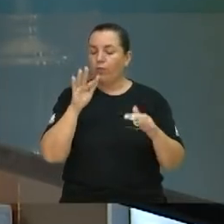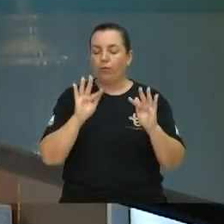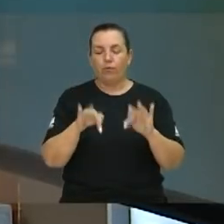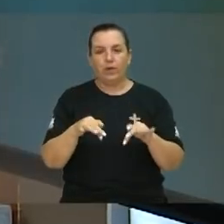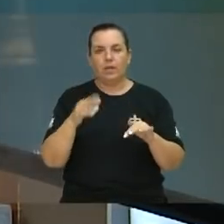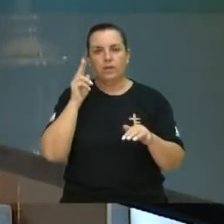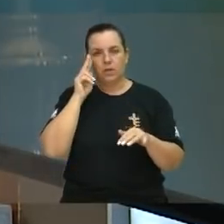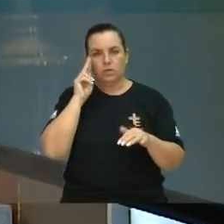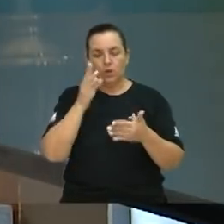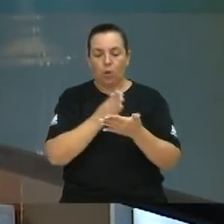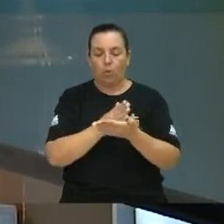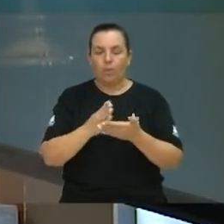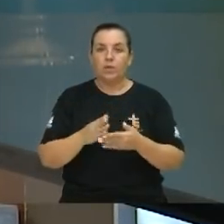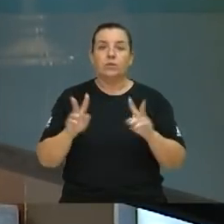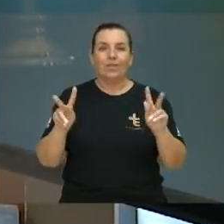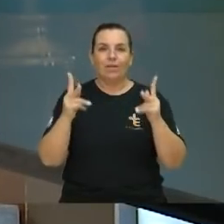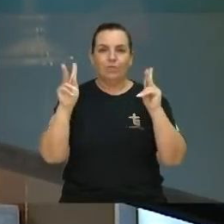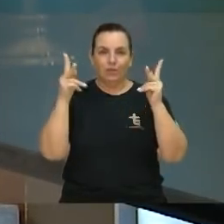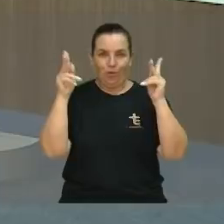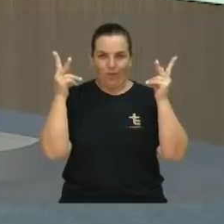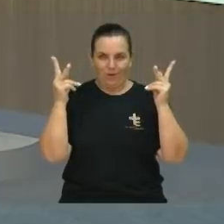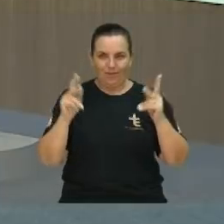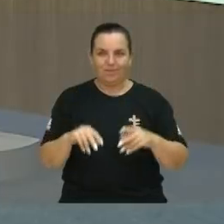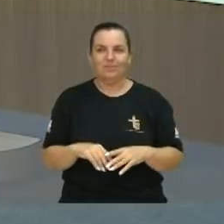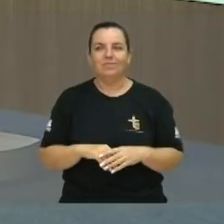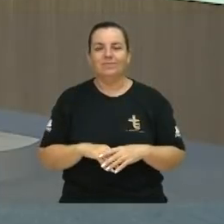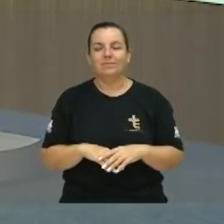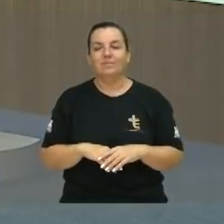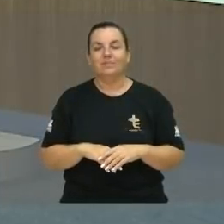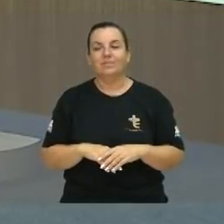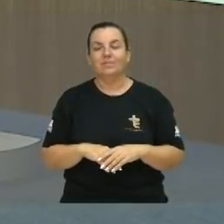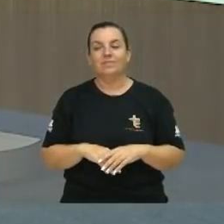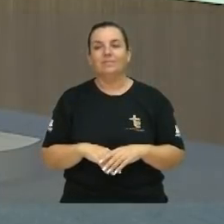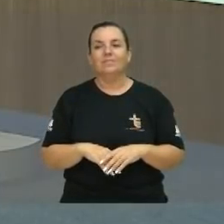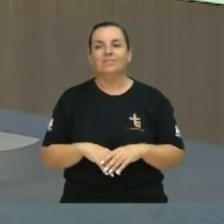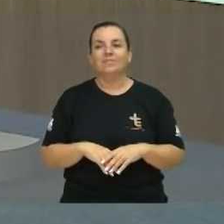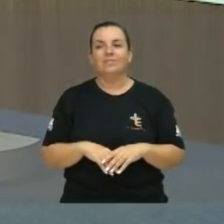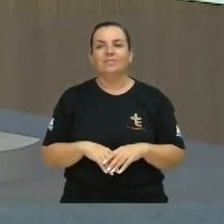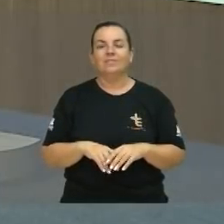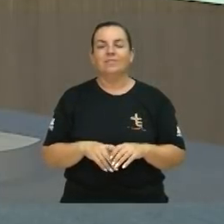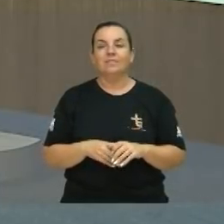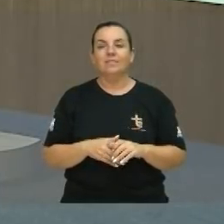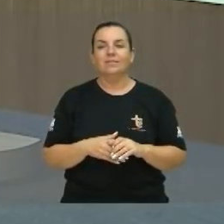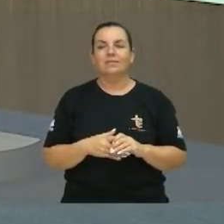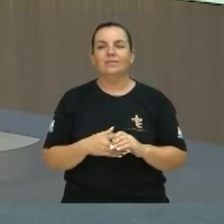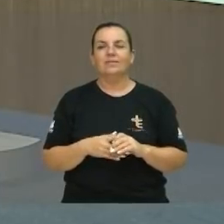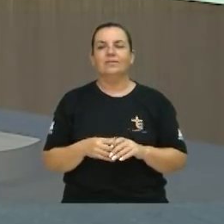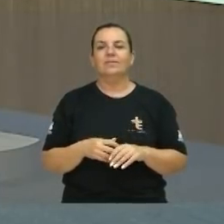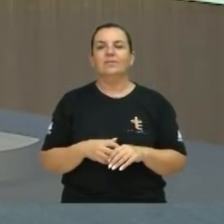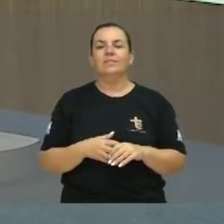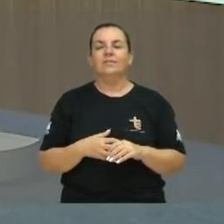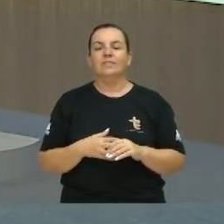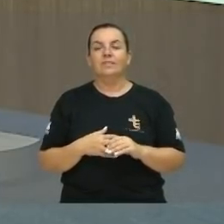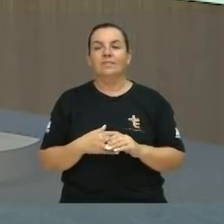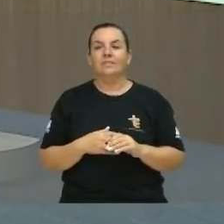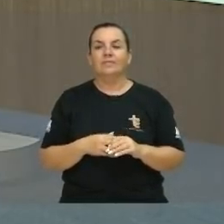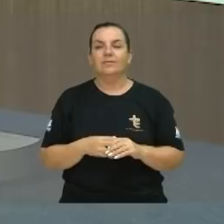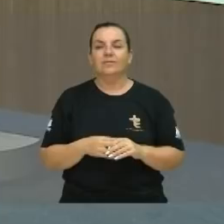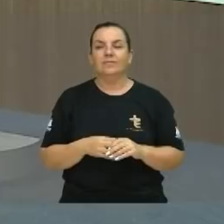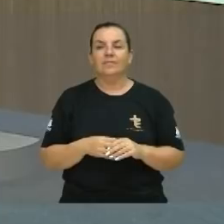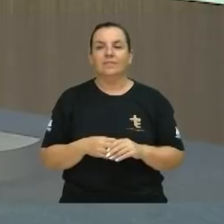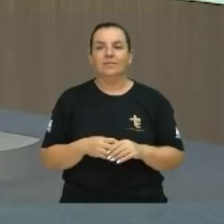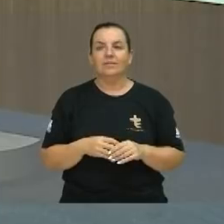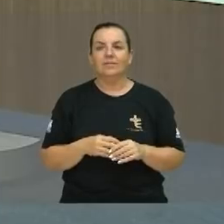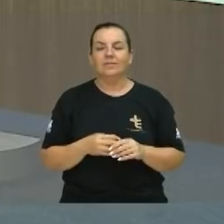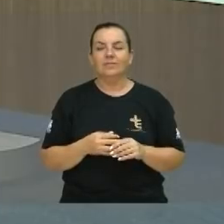é o começo da vitória um pouquinho mais isto outro